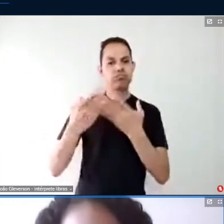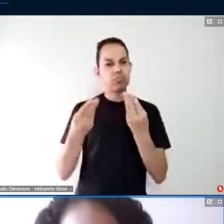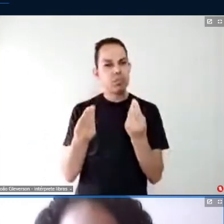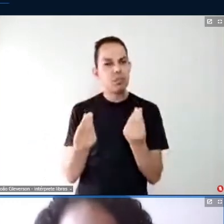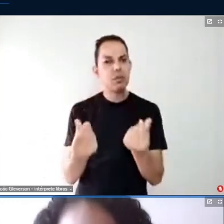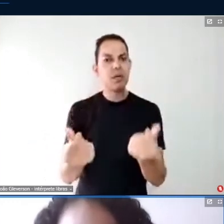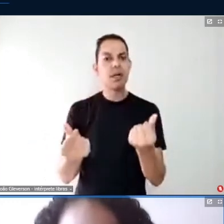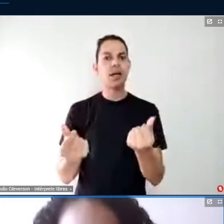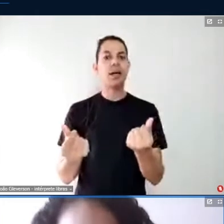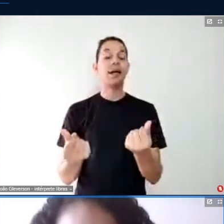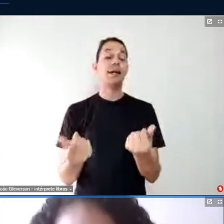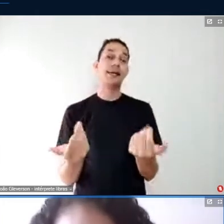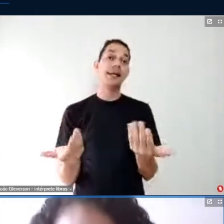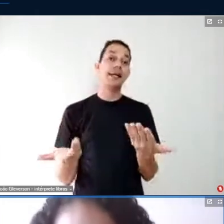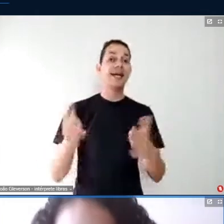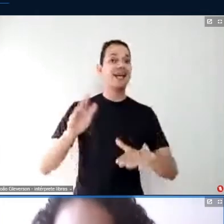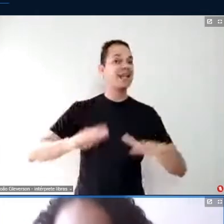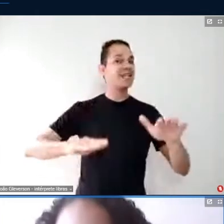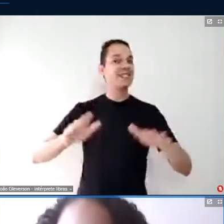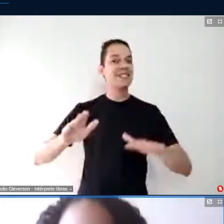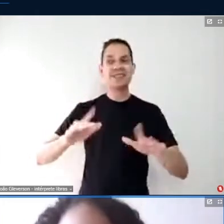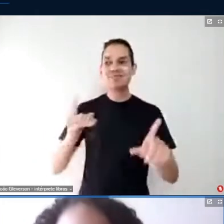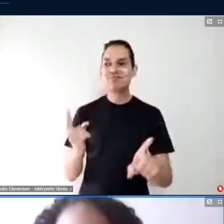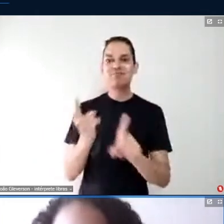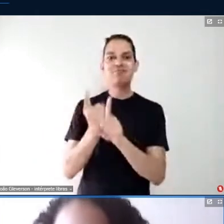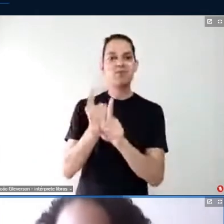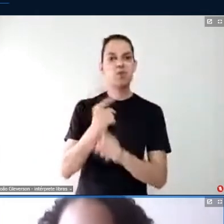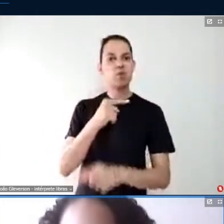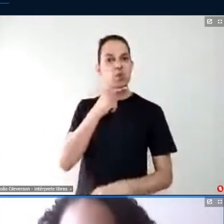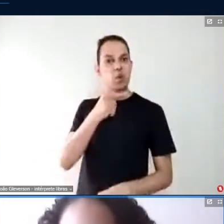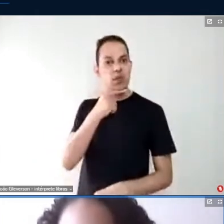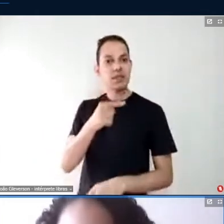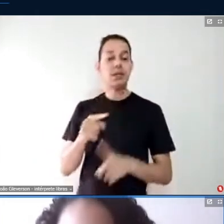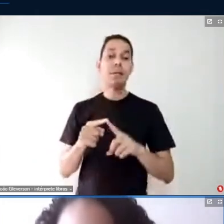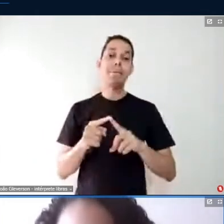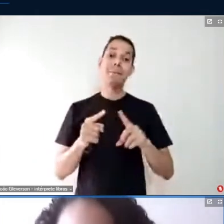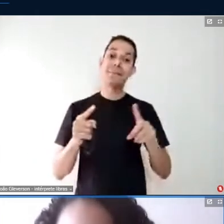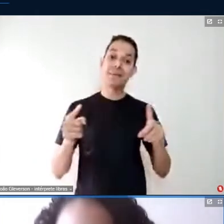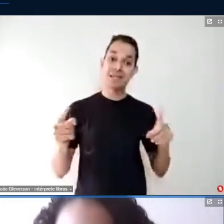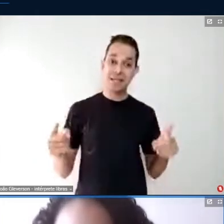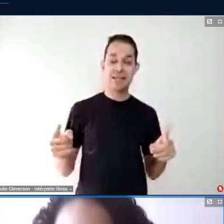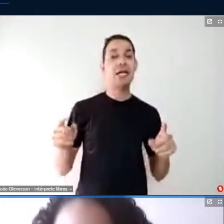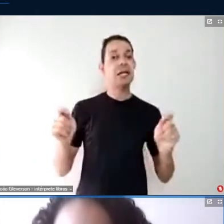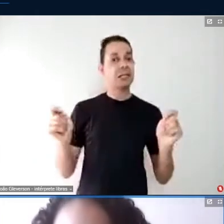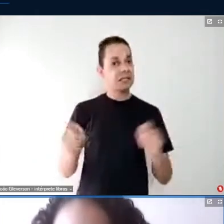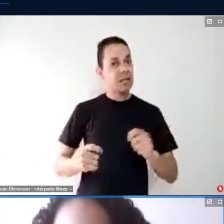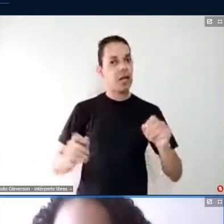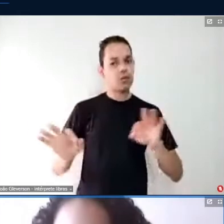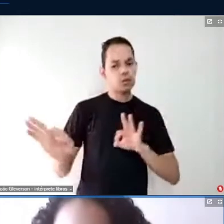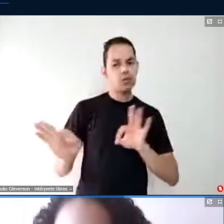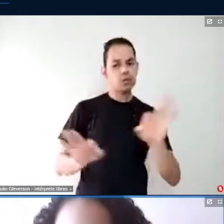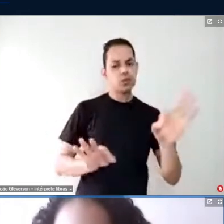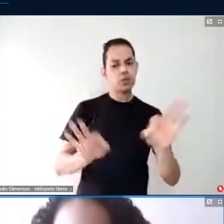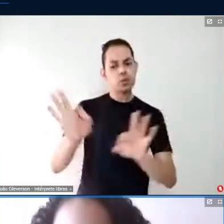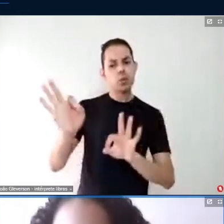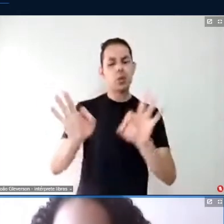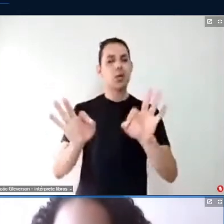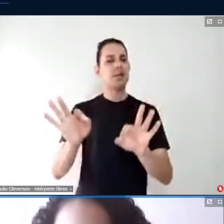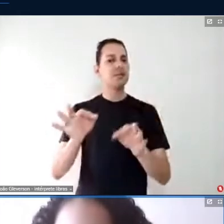primeiro momento a gente não identifica, mas que a gente pode construir também, acho que isso é realmente um trabalho